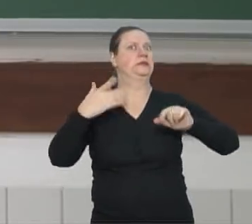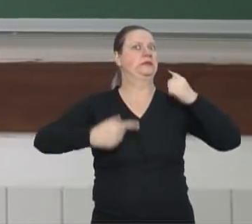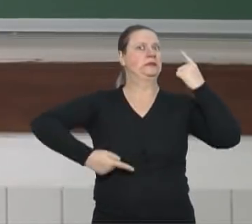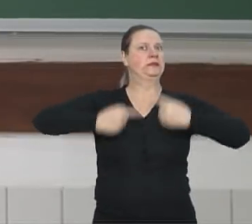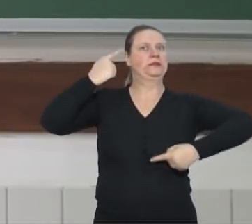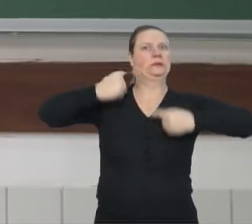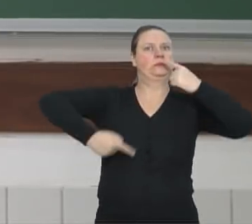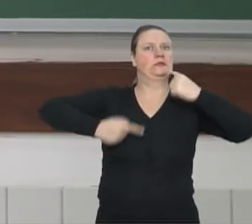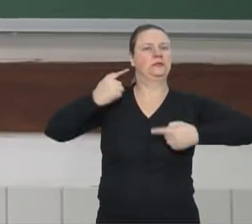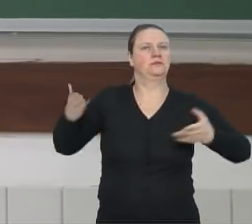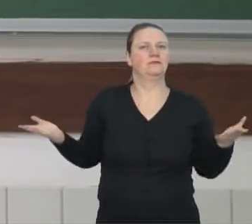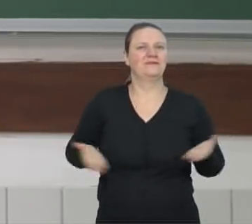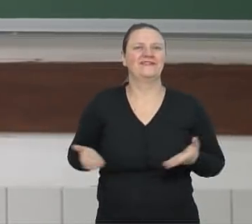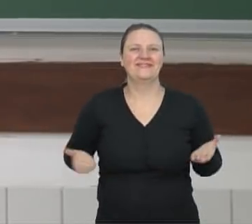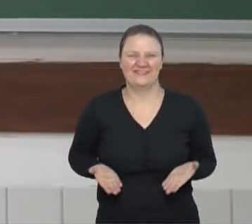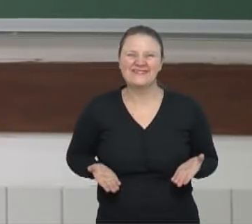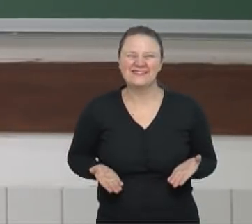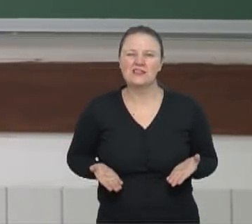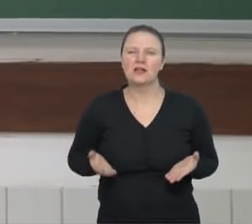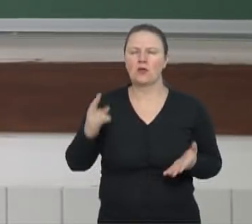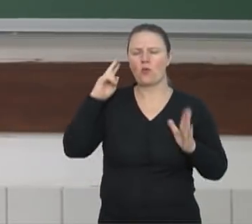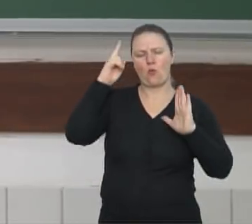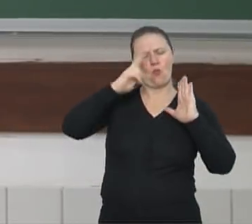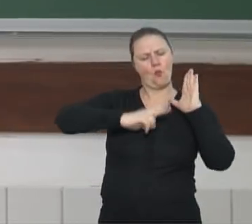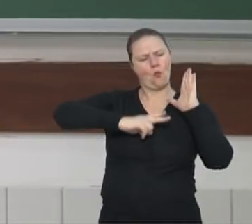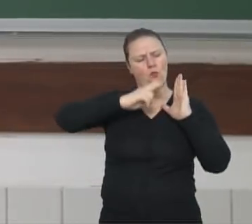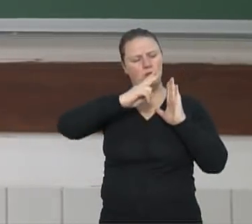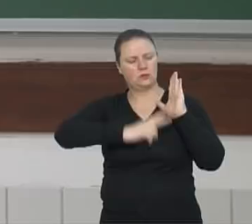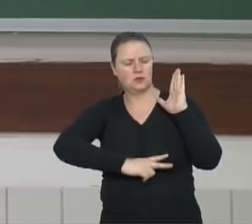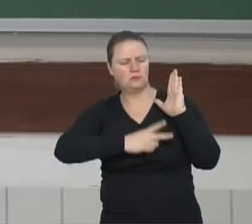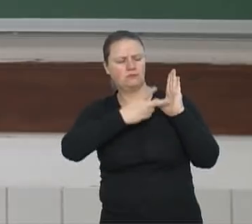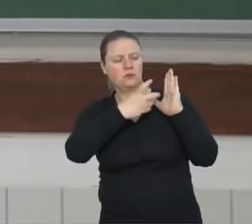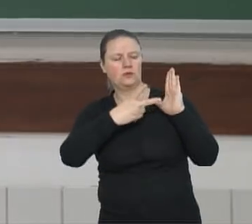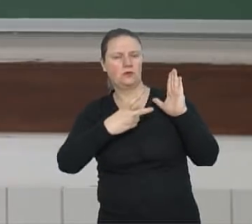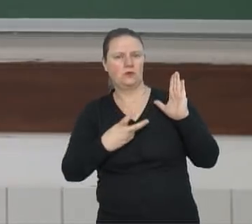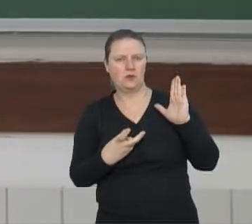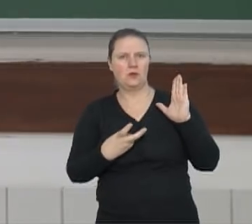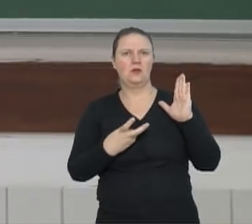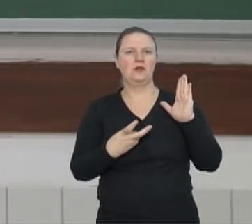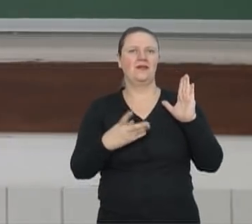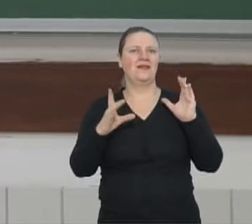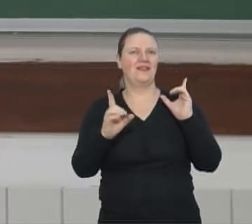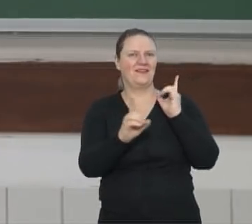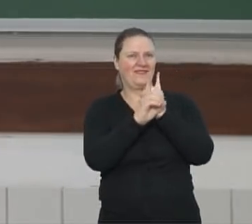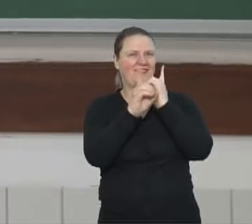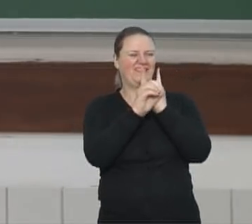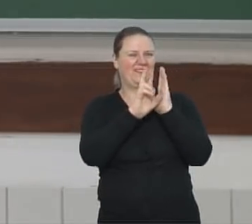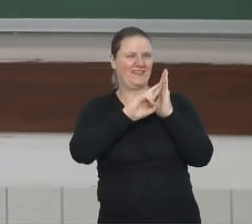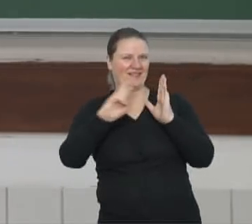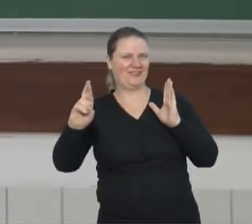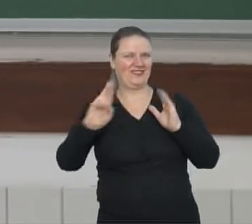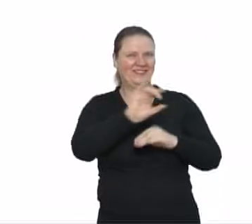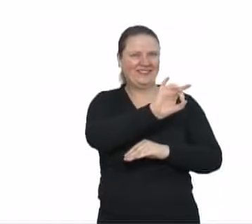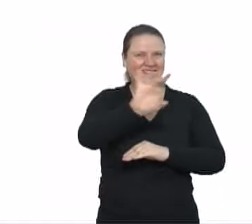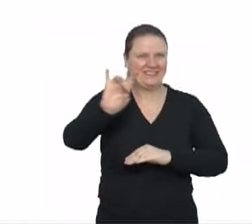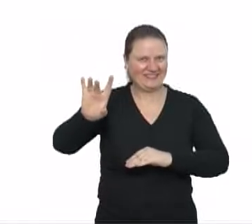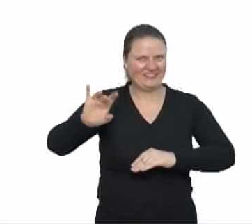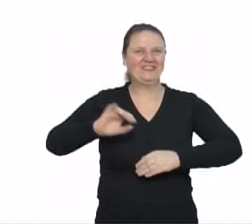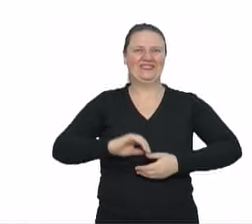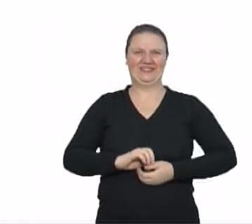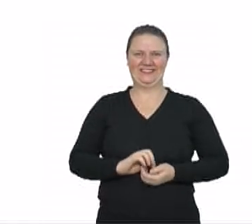verdade? Então, façam ali uma verificação, tudo bonitinho, certo? E com vocês.